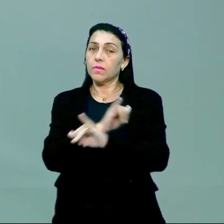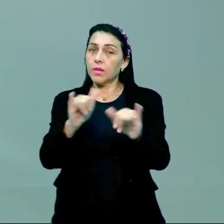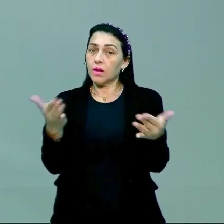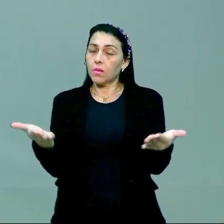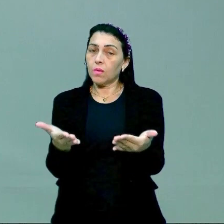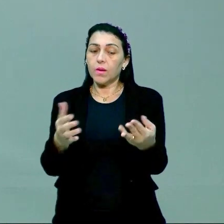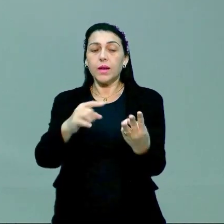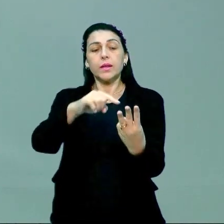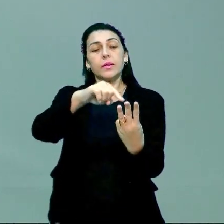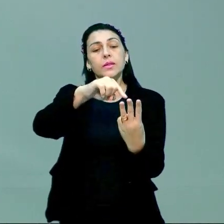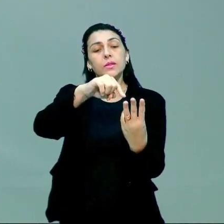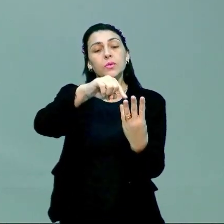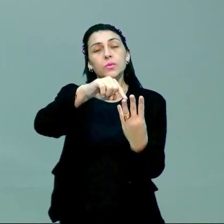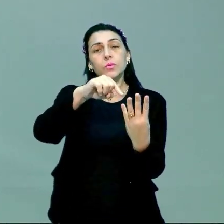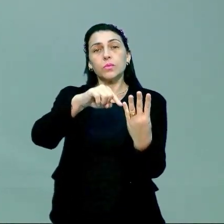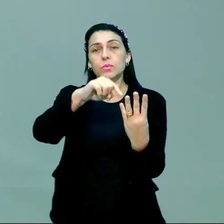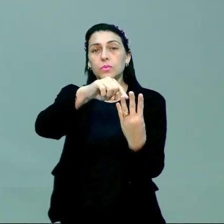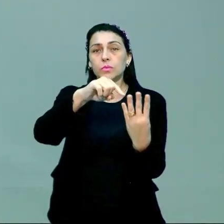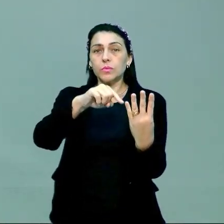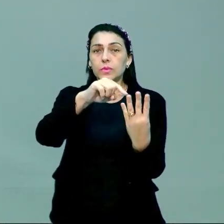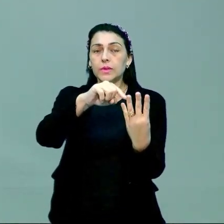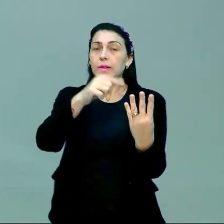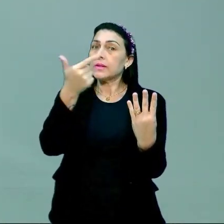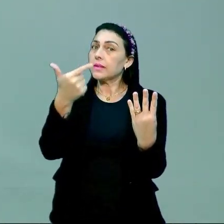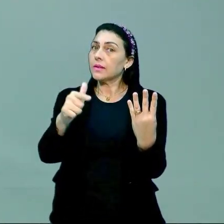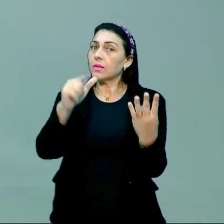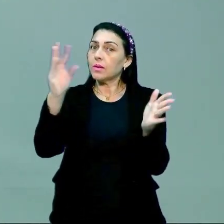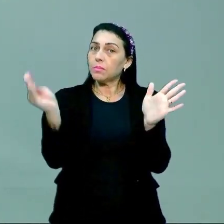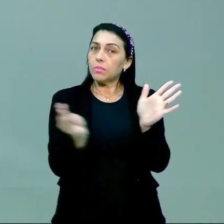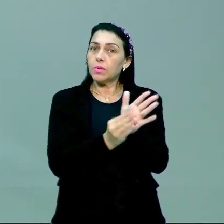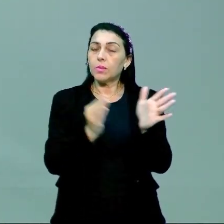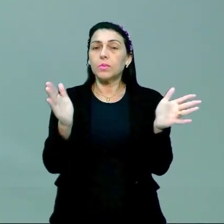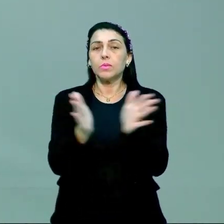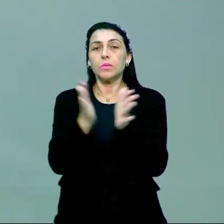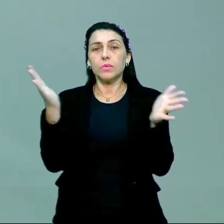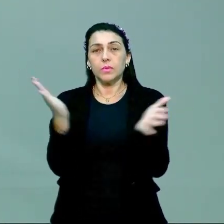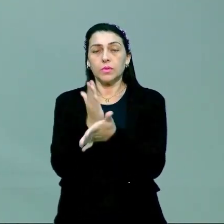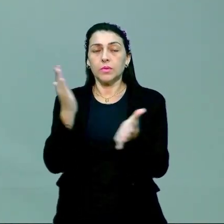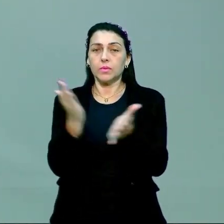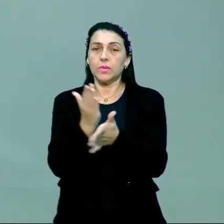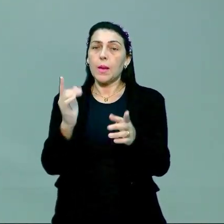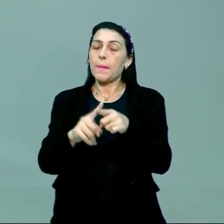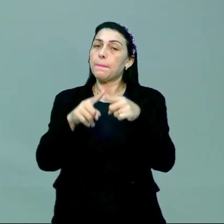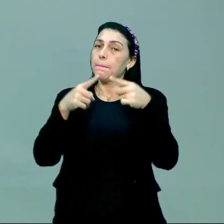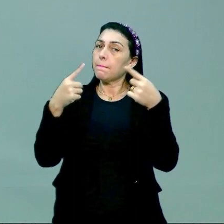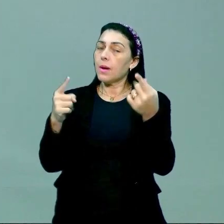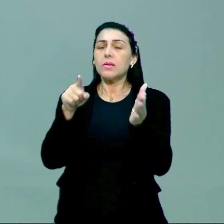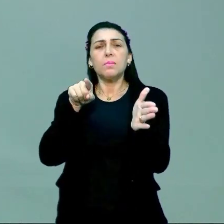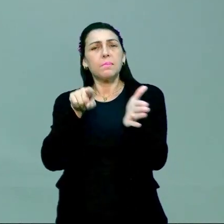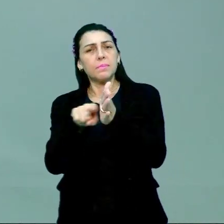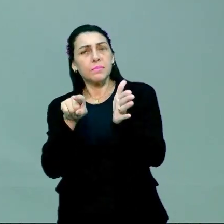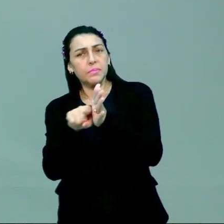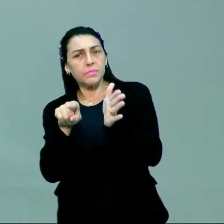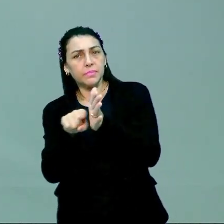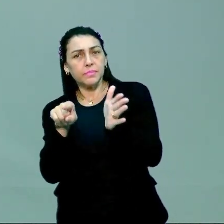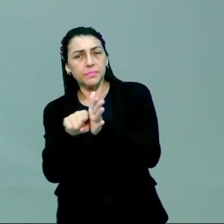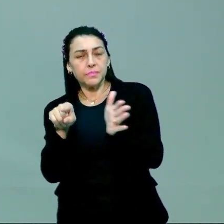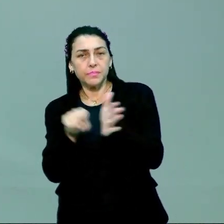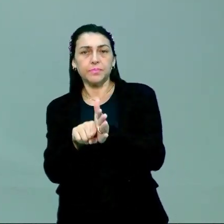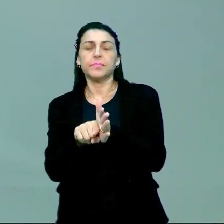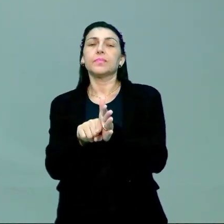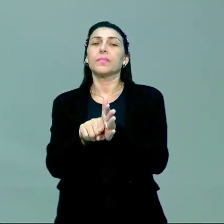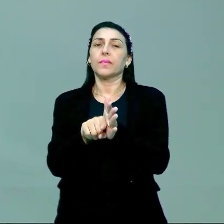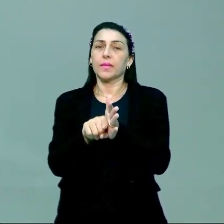e duas outras questões, elas não estão neste livro didático, mas são questões que estavam